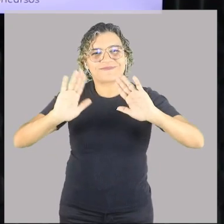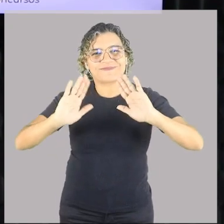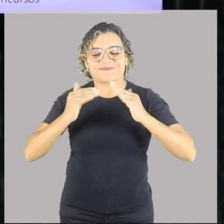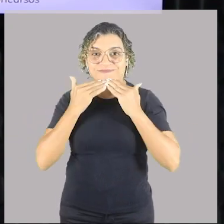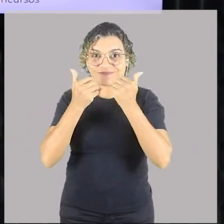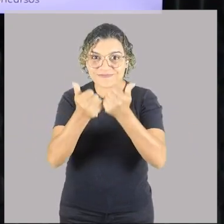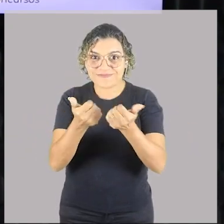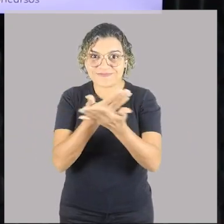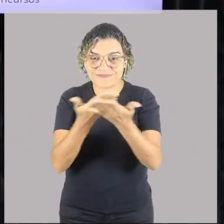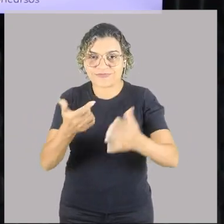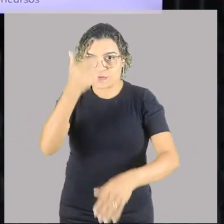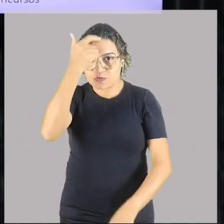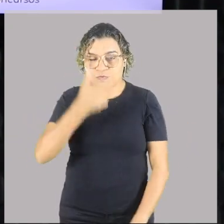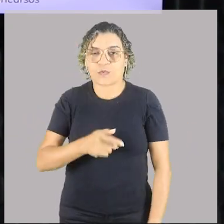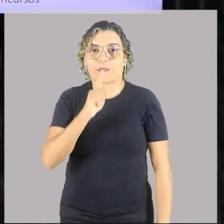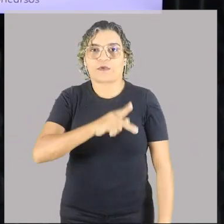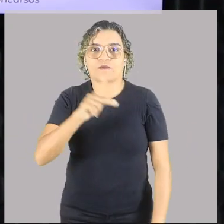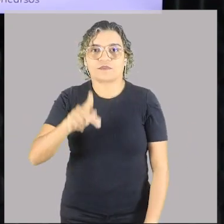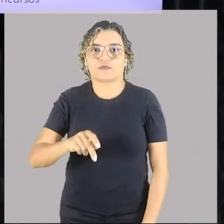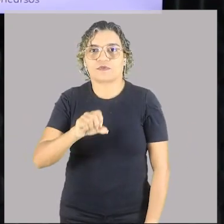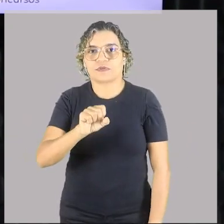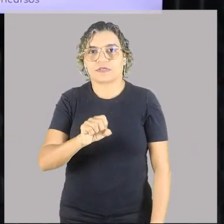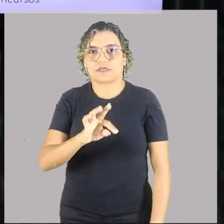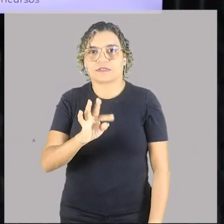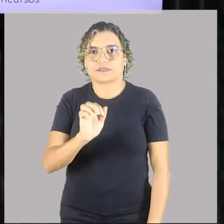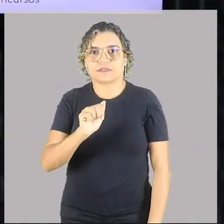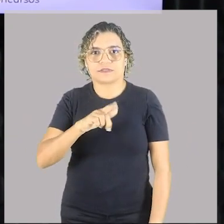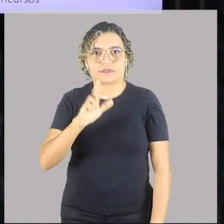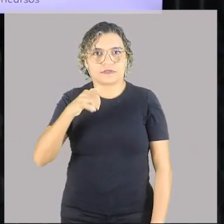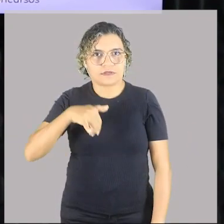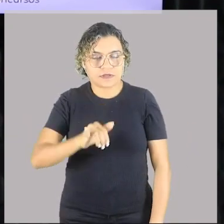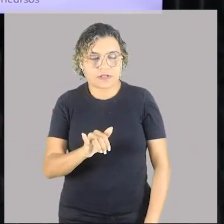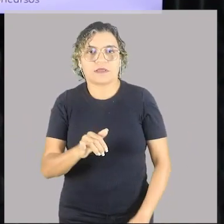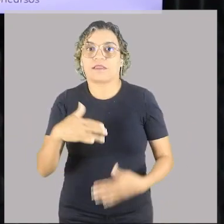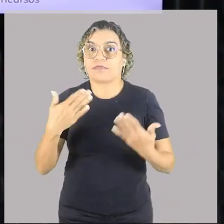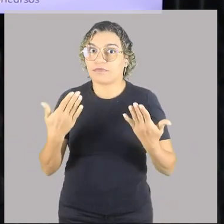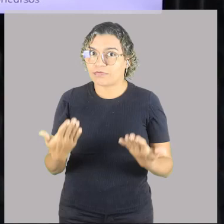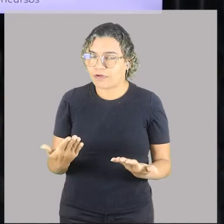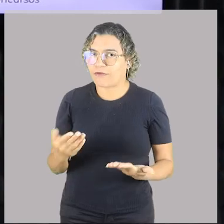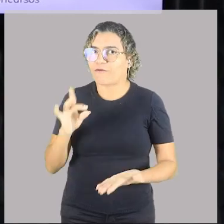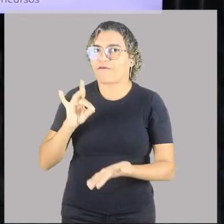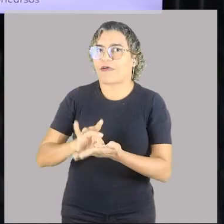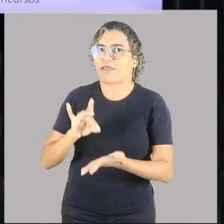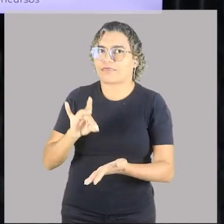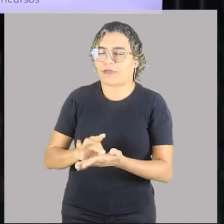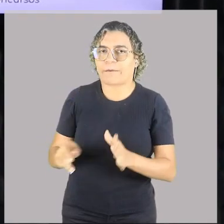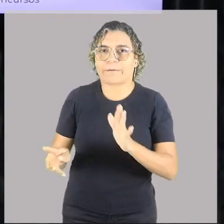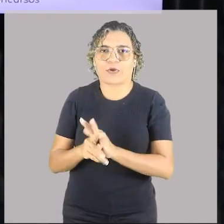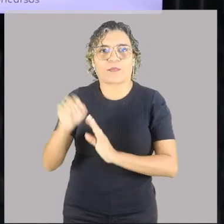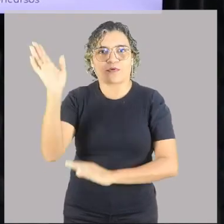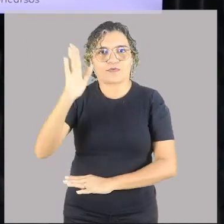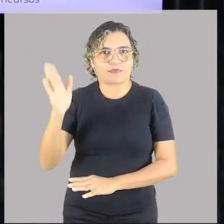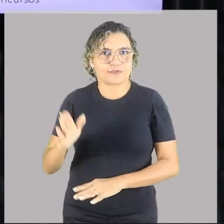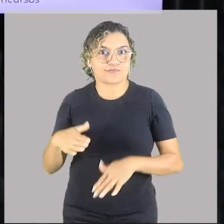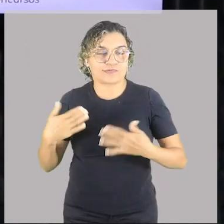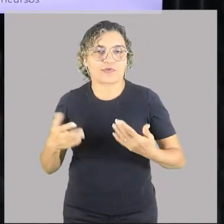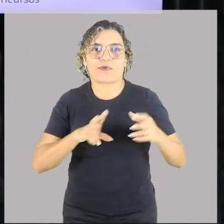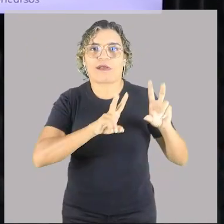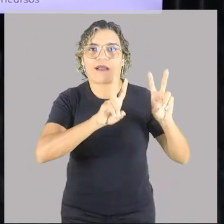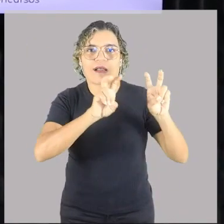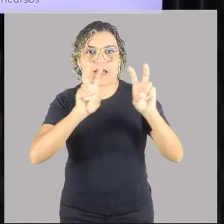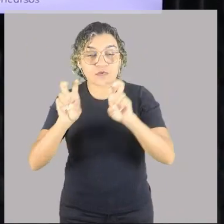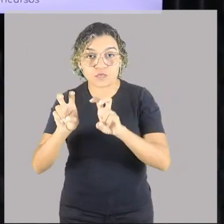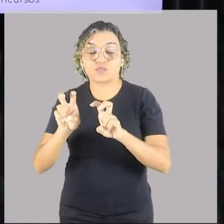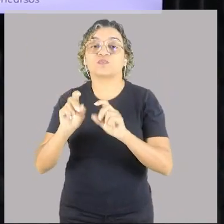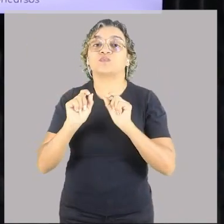Salve, salve, galerinha, tudo bem? Professor Stanley Ferreira, galerinha, realidade brasileira e assunto que